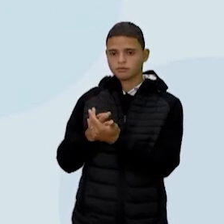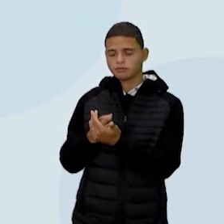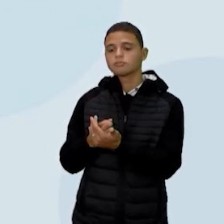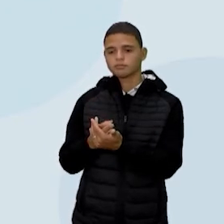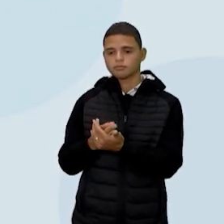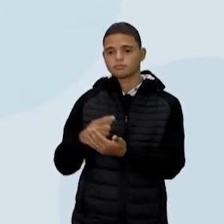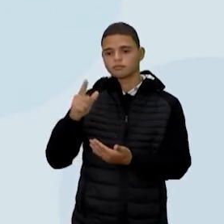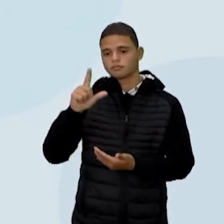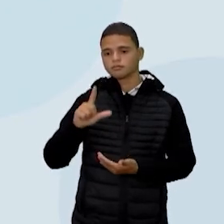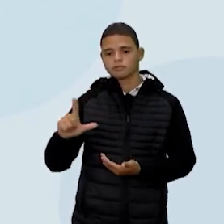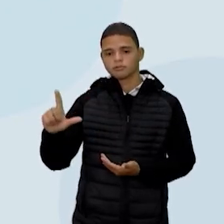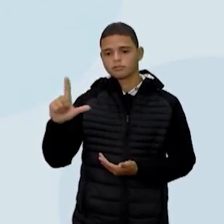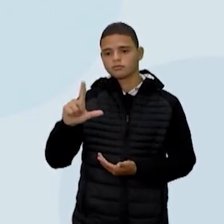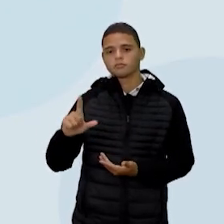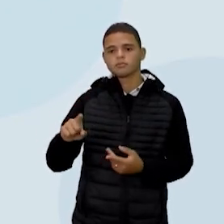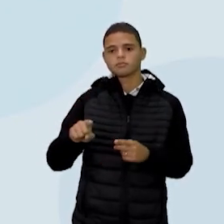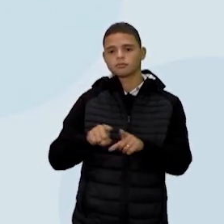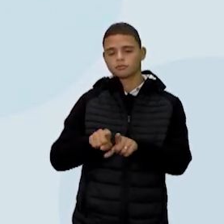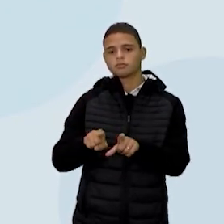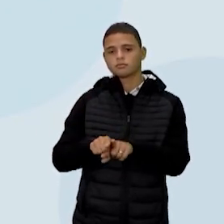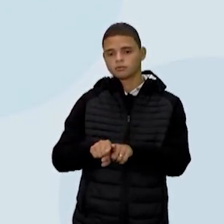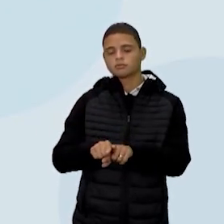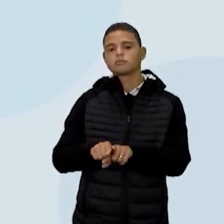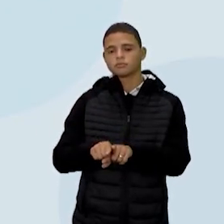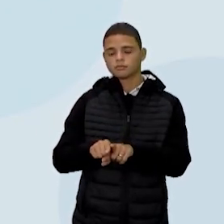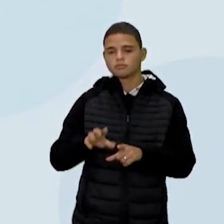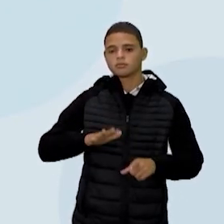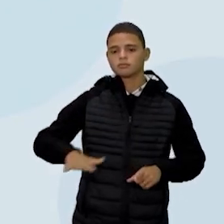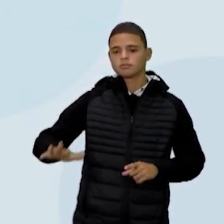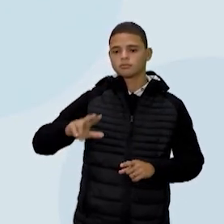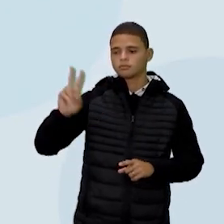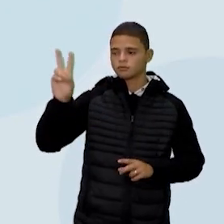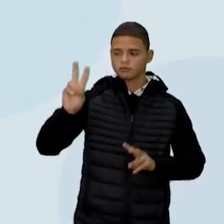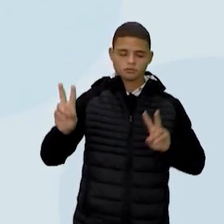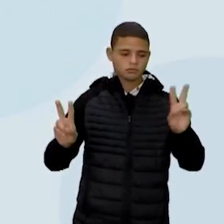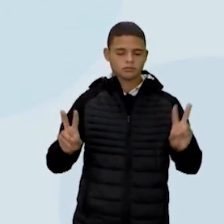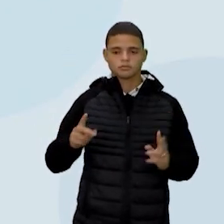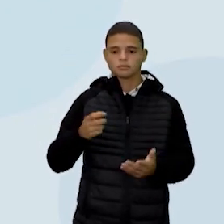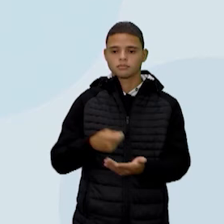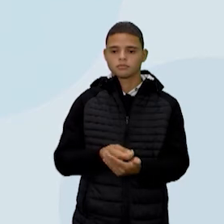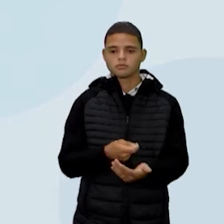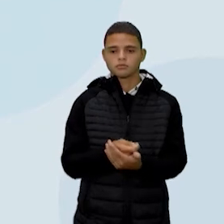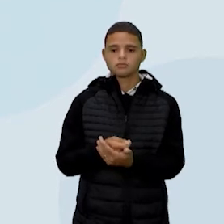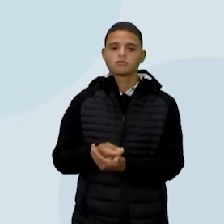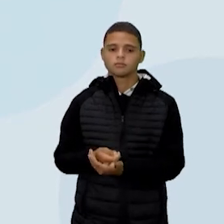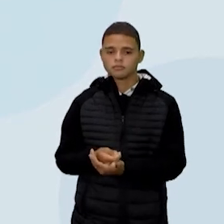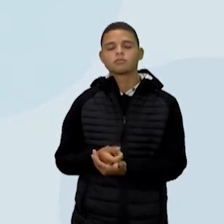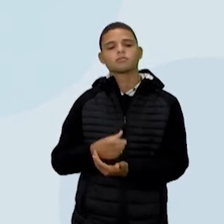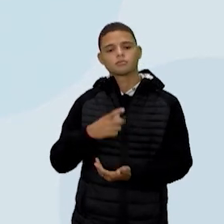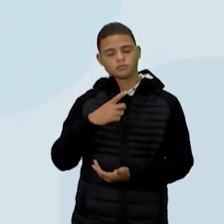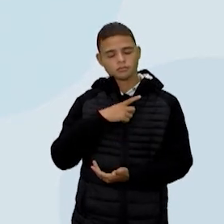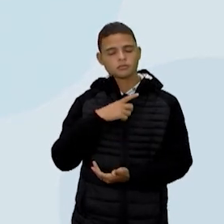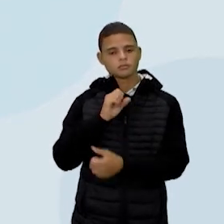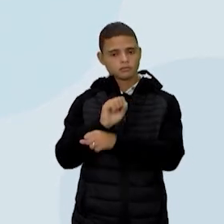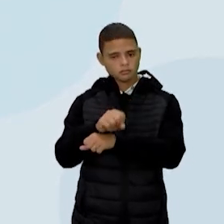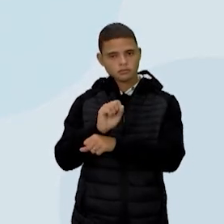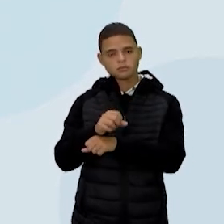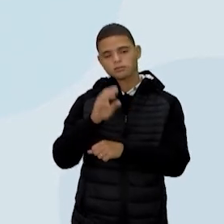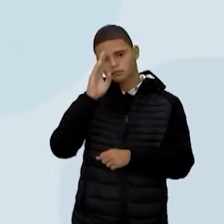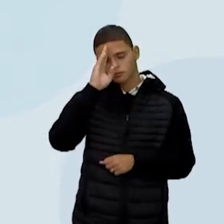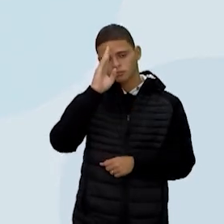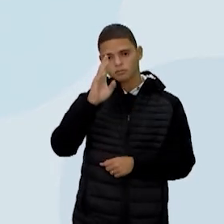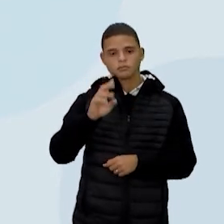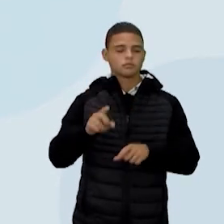litros, né, e também a razão entre os valores a serem pagos, né? Então nós temos sim uma proporcionalidade direta